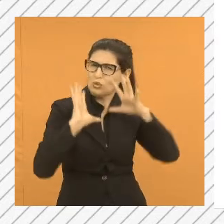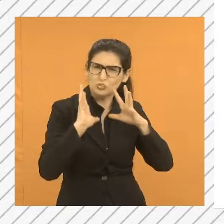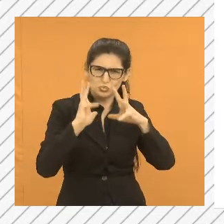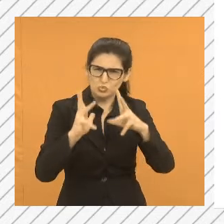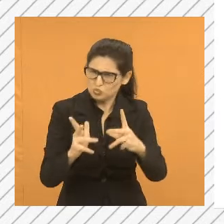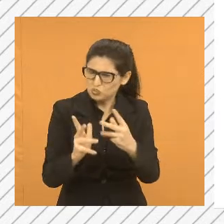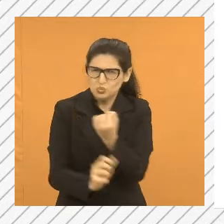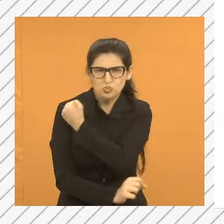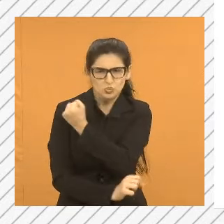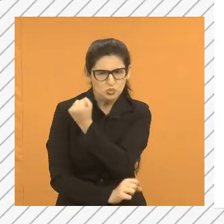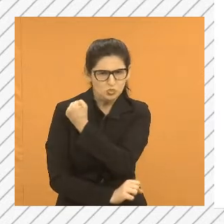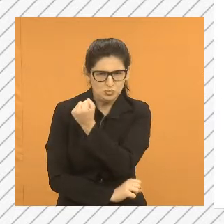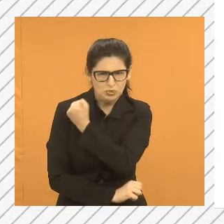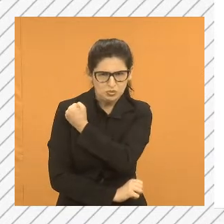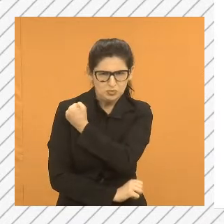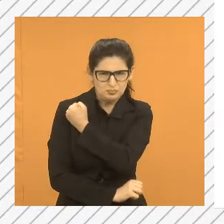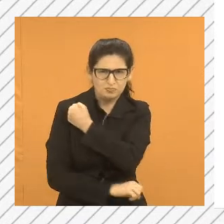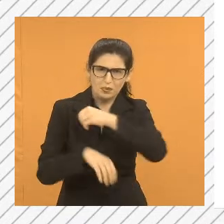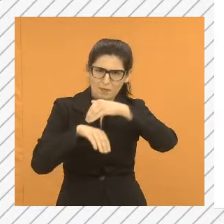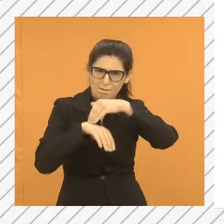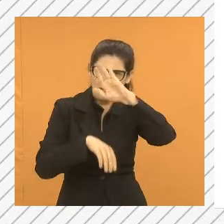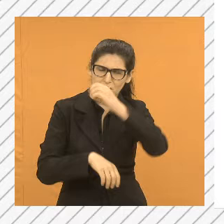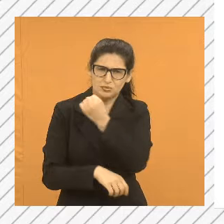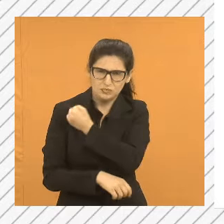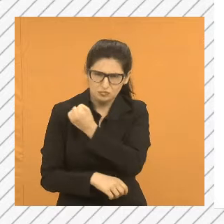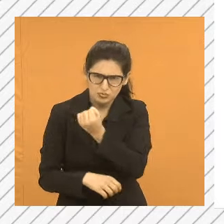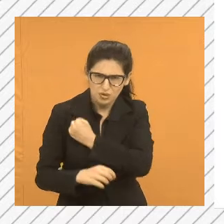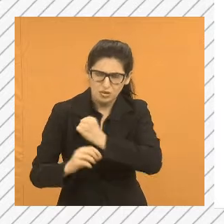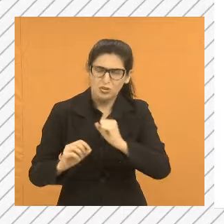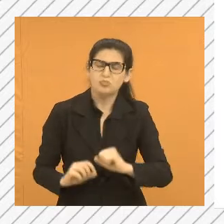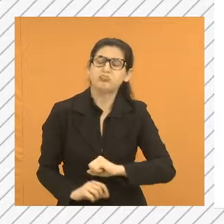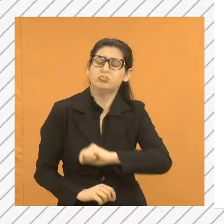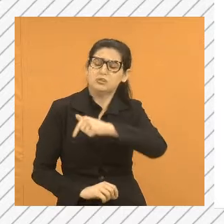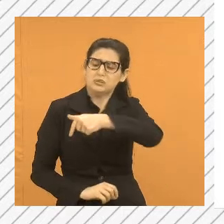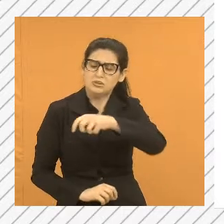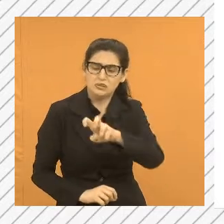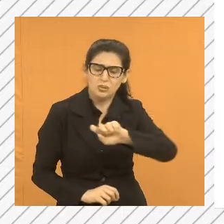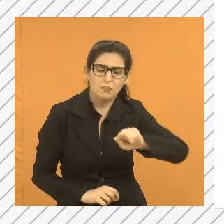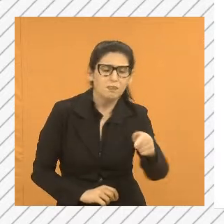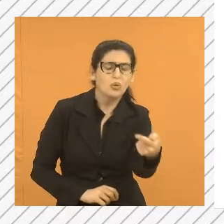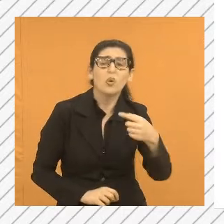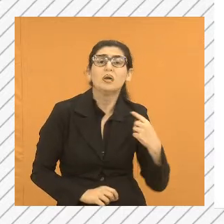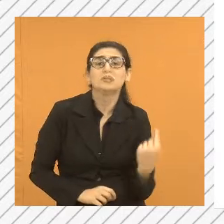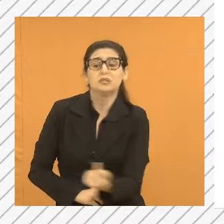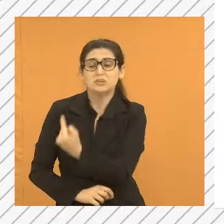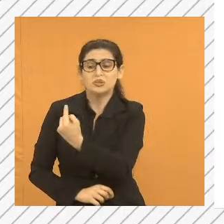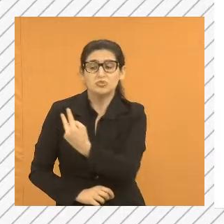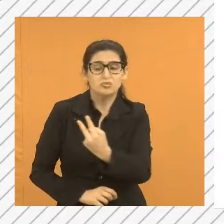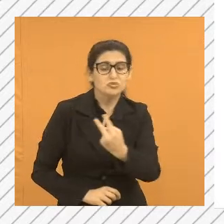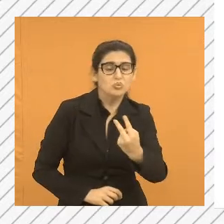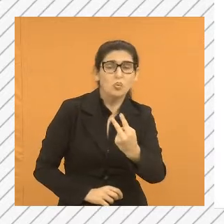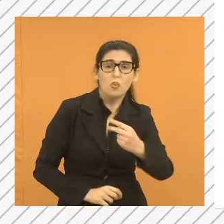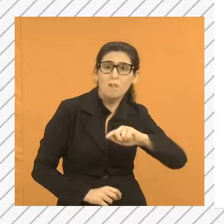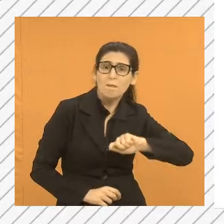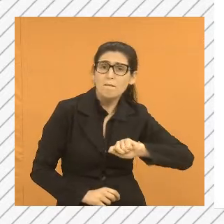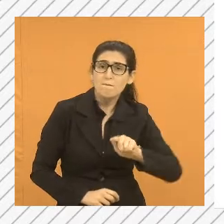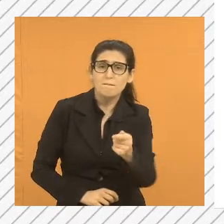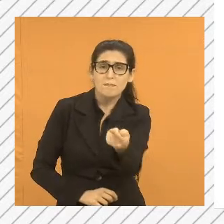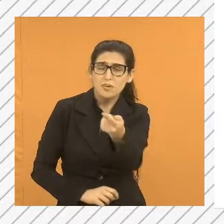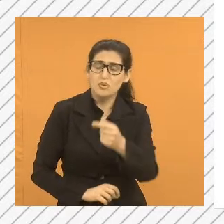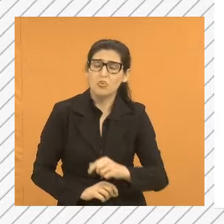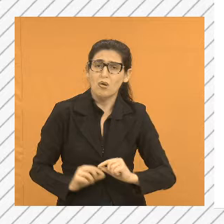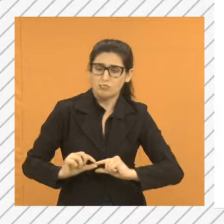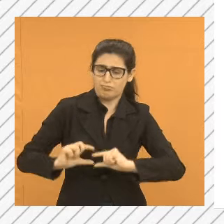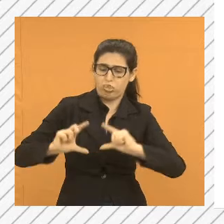números saltaram de maneira significativa de 75 mil para 122 mil. Esse